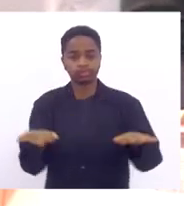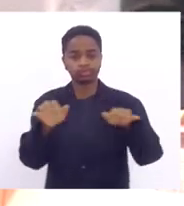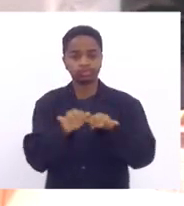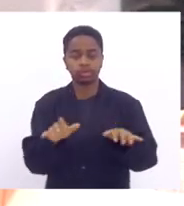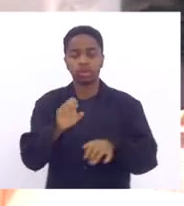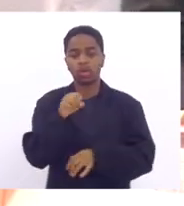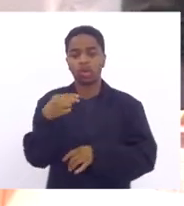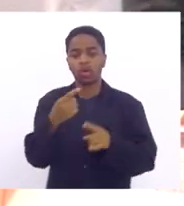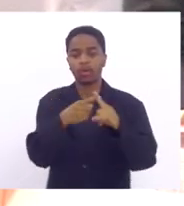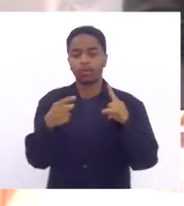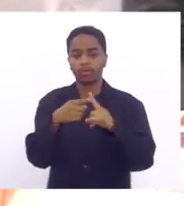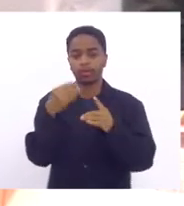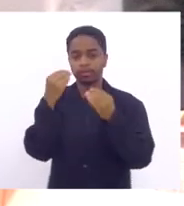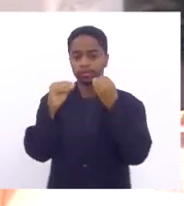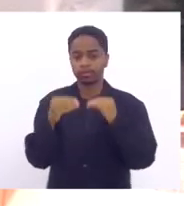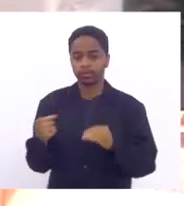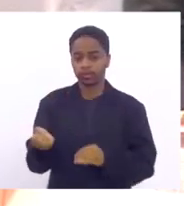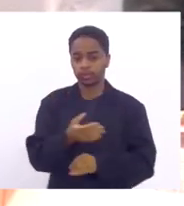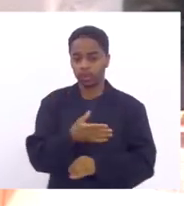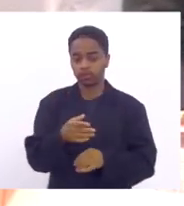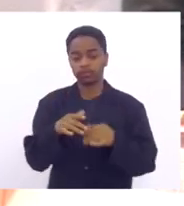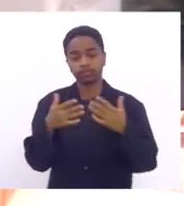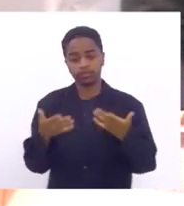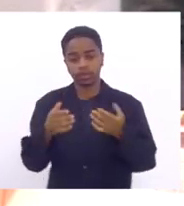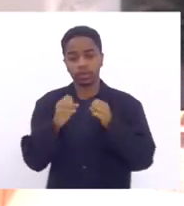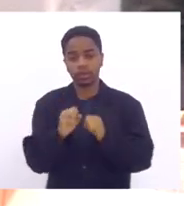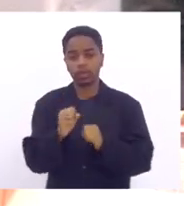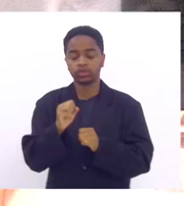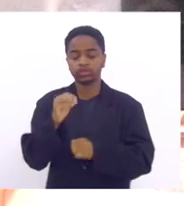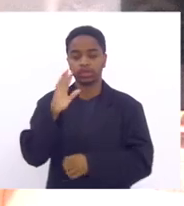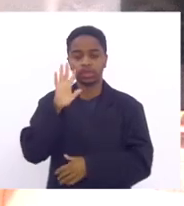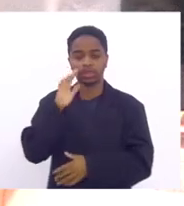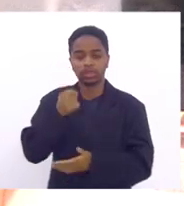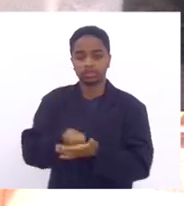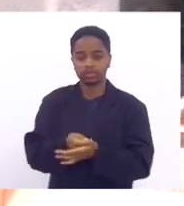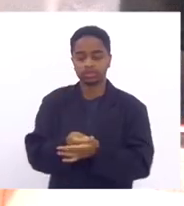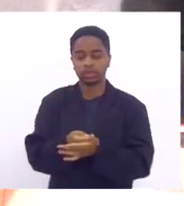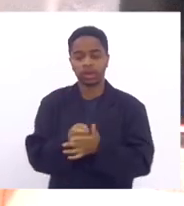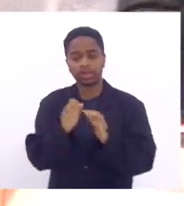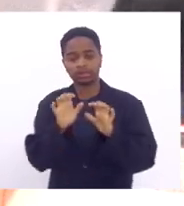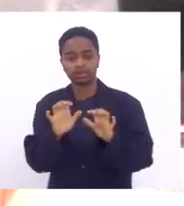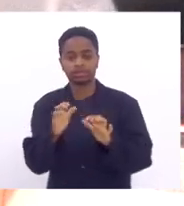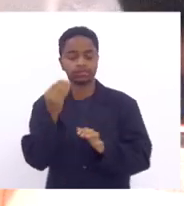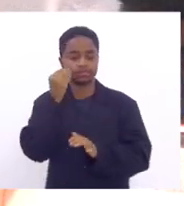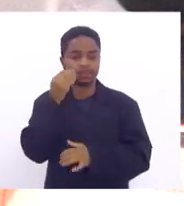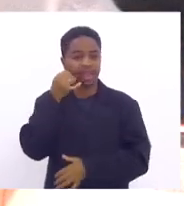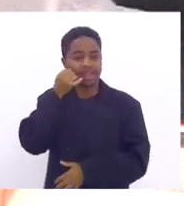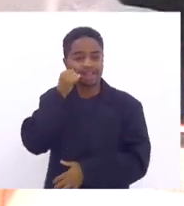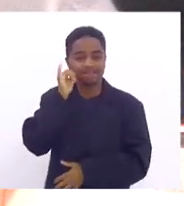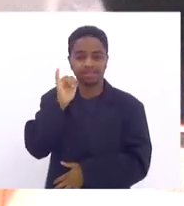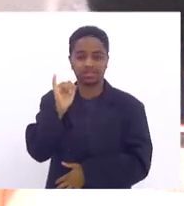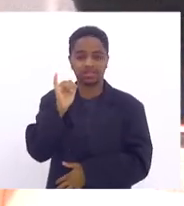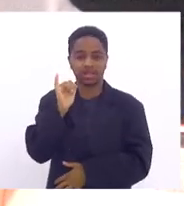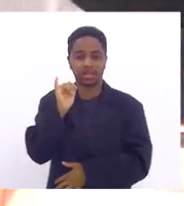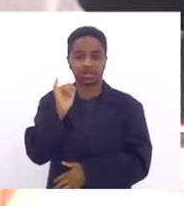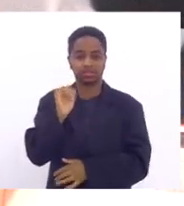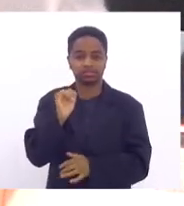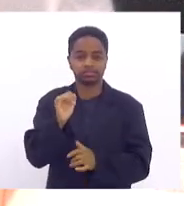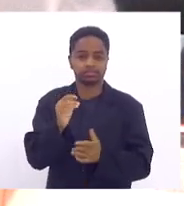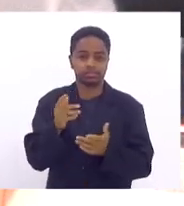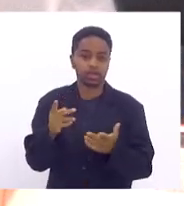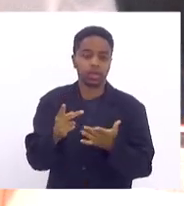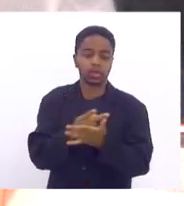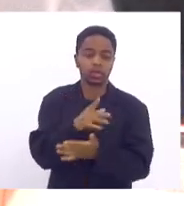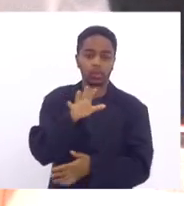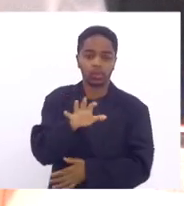proíbem novas postagens e poderiam ser tomadas decisões nesse sentido para não precisar chegar nessa medida